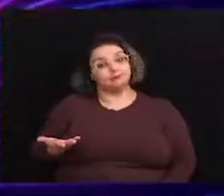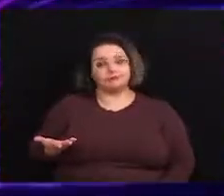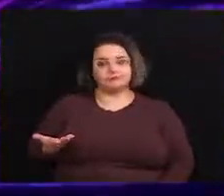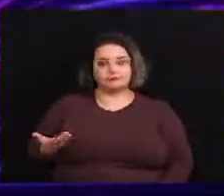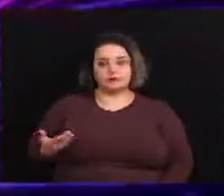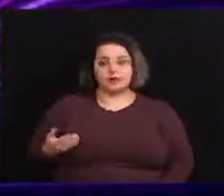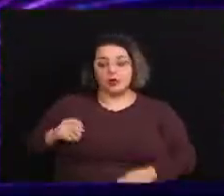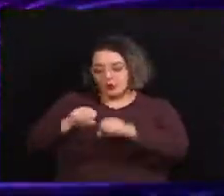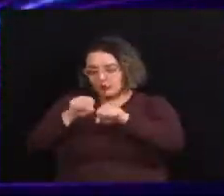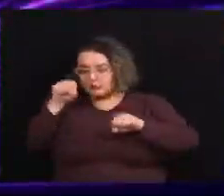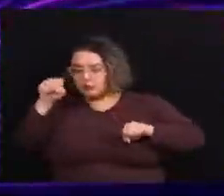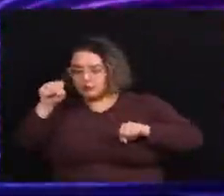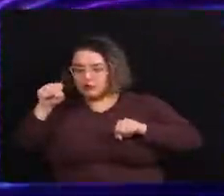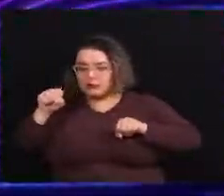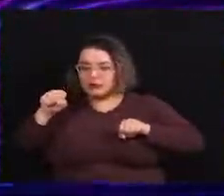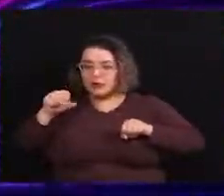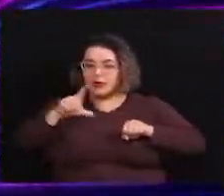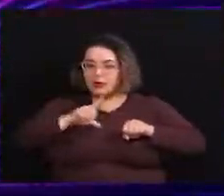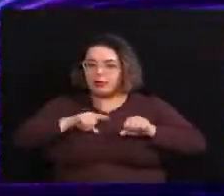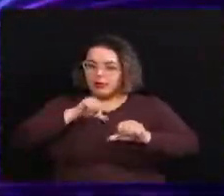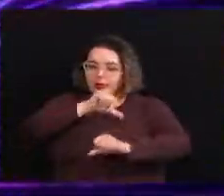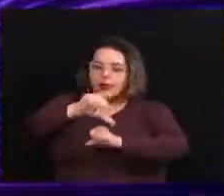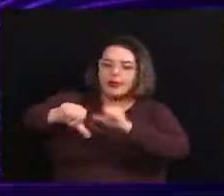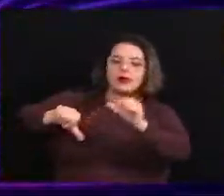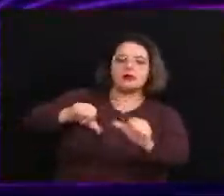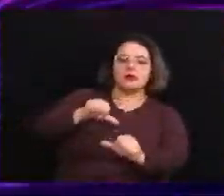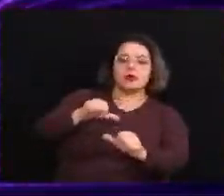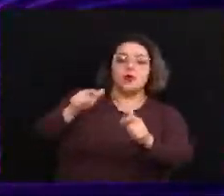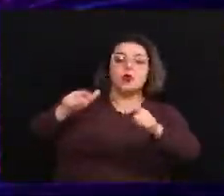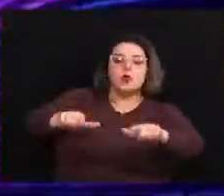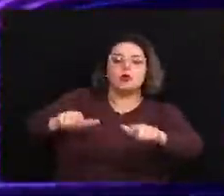jornada do herói, ela tem essa pequena alteração por